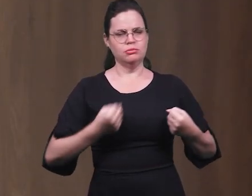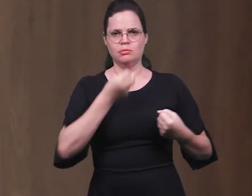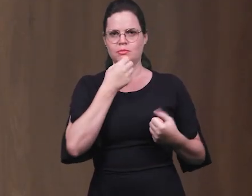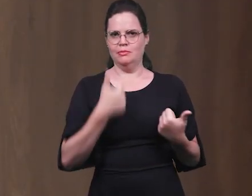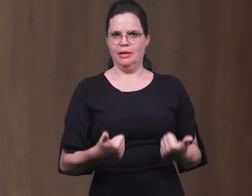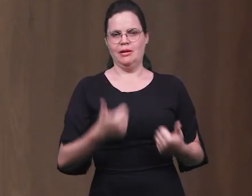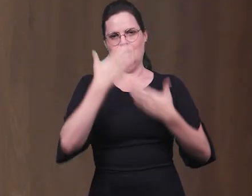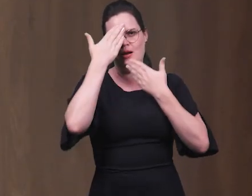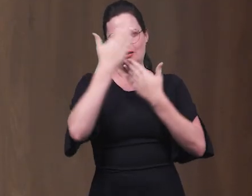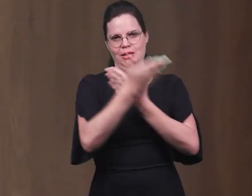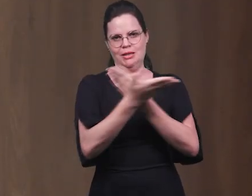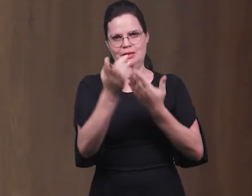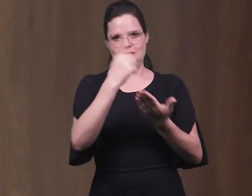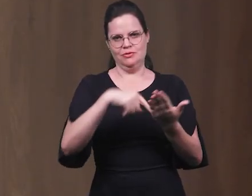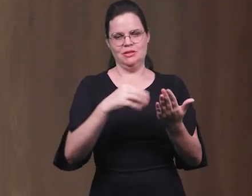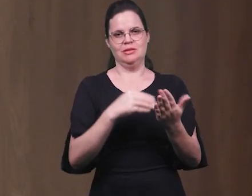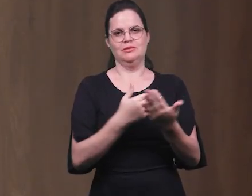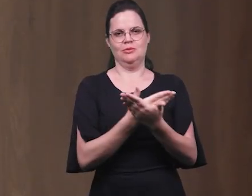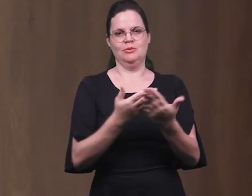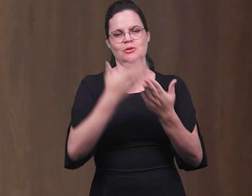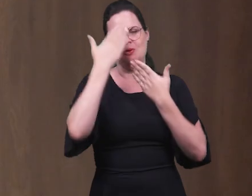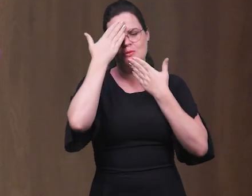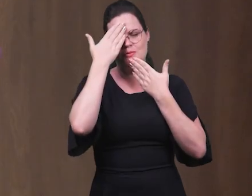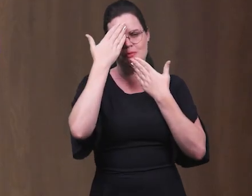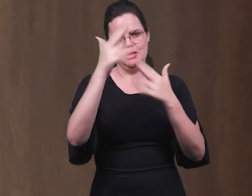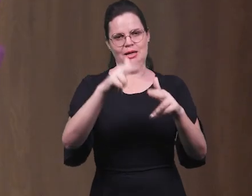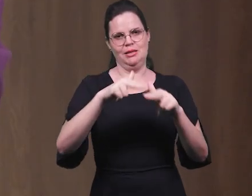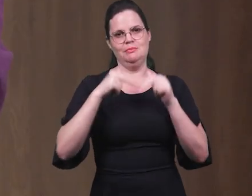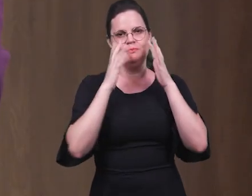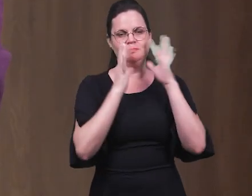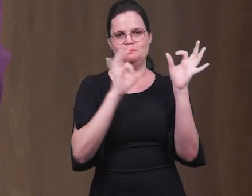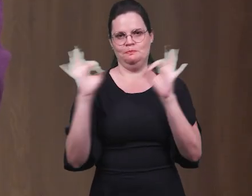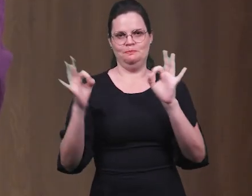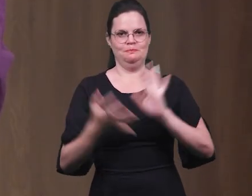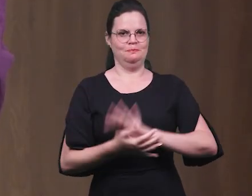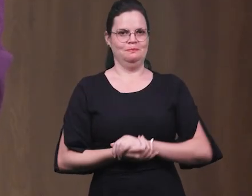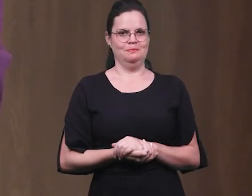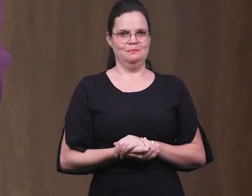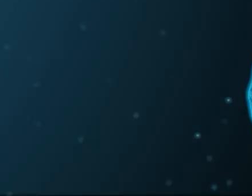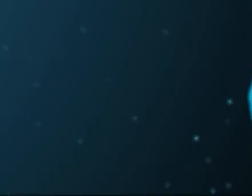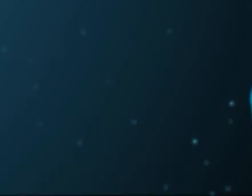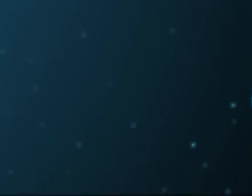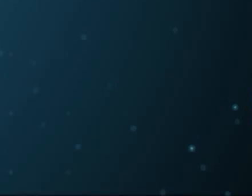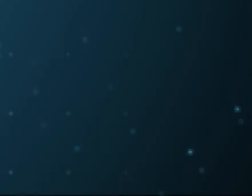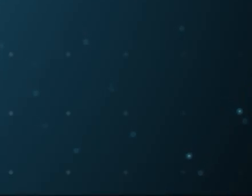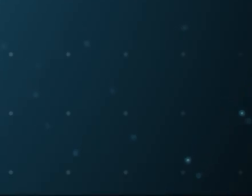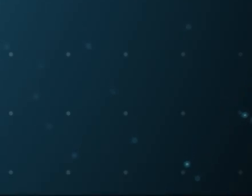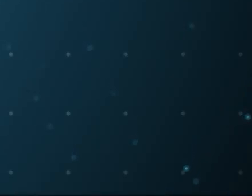preservado. Agradeço a todos e muito obrigada pela participação.